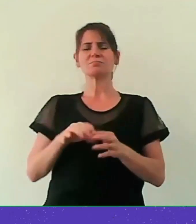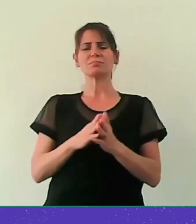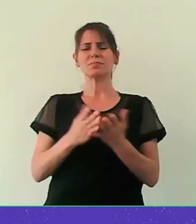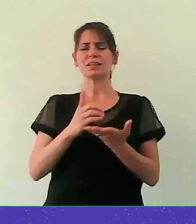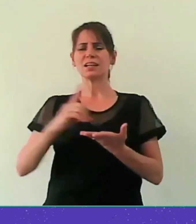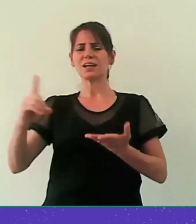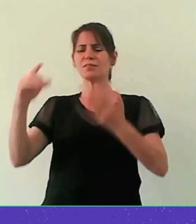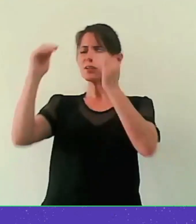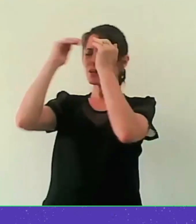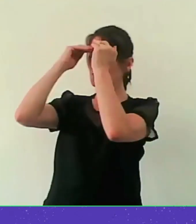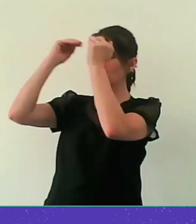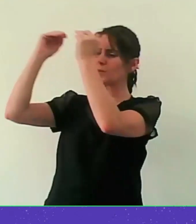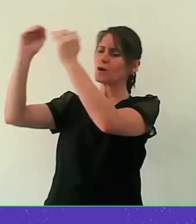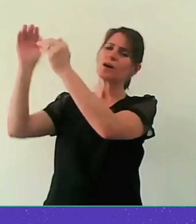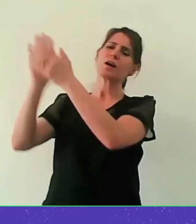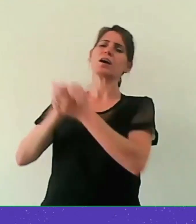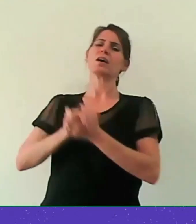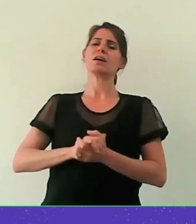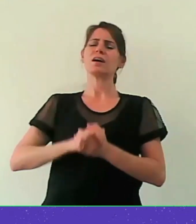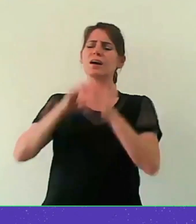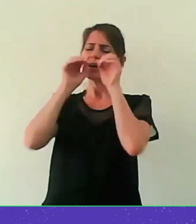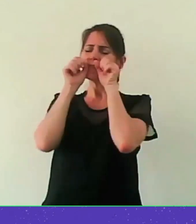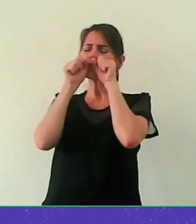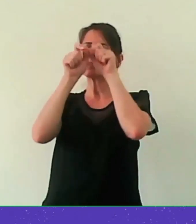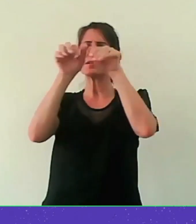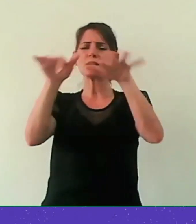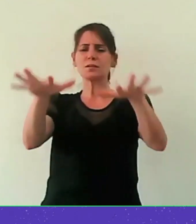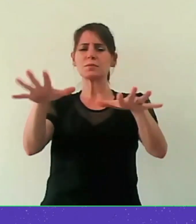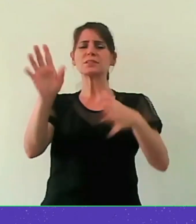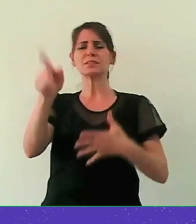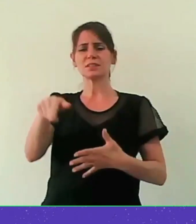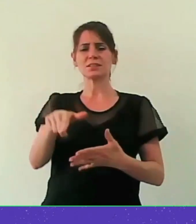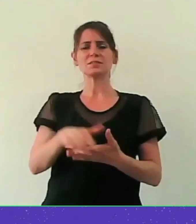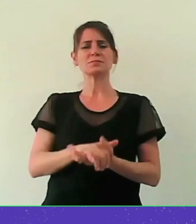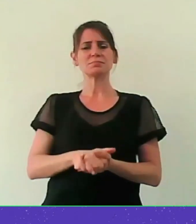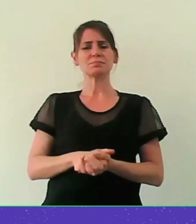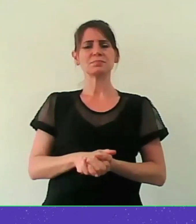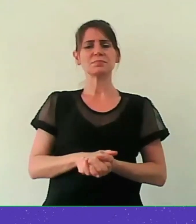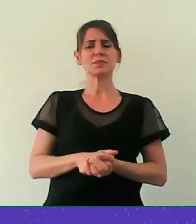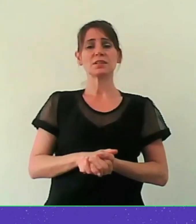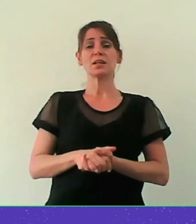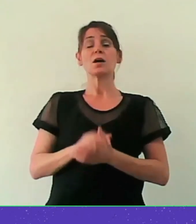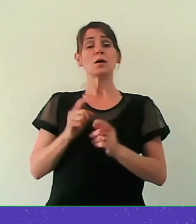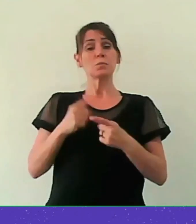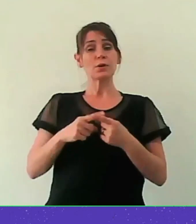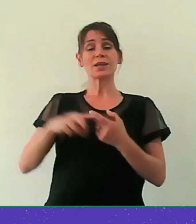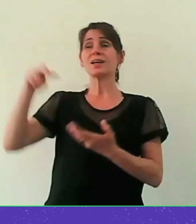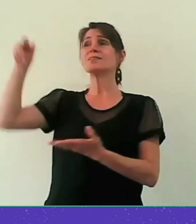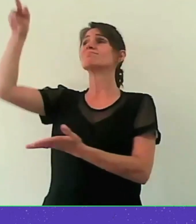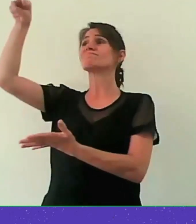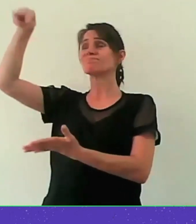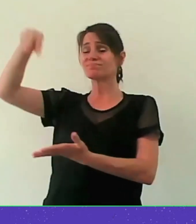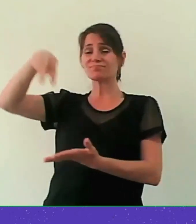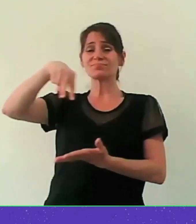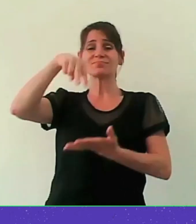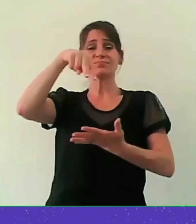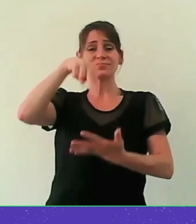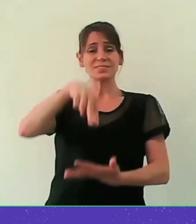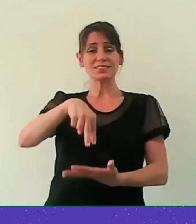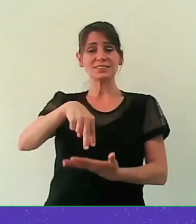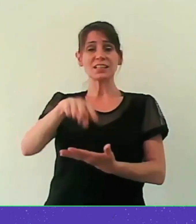obediente. Irmãos, aí está a benção. O Senhor vai poder voltar, e vocês vão formar